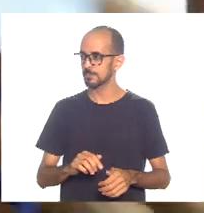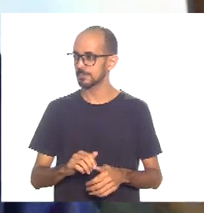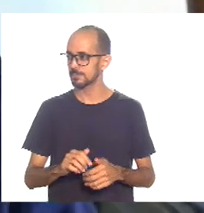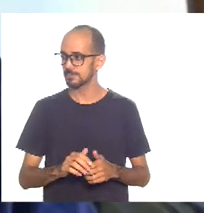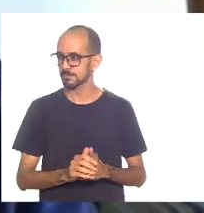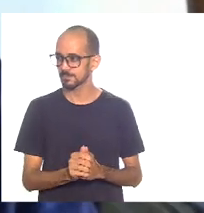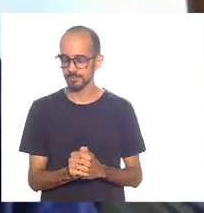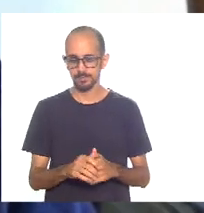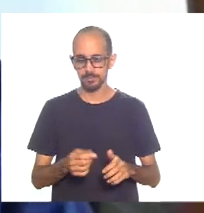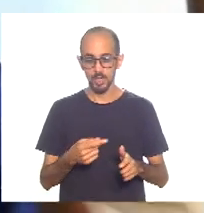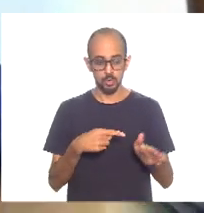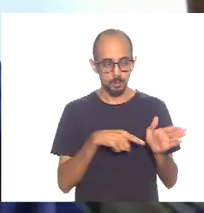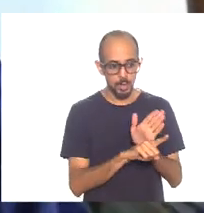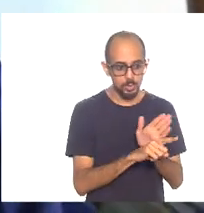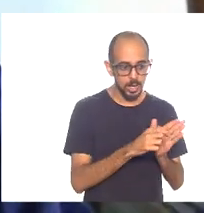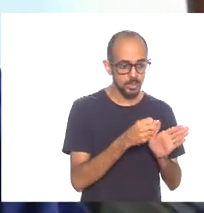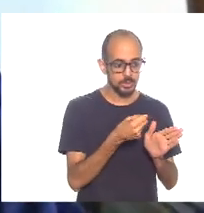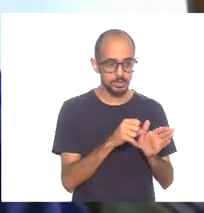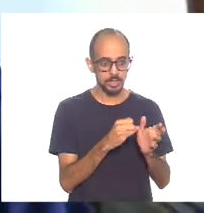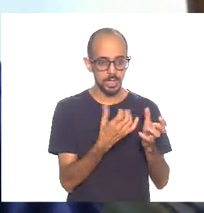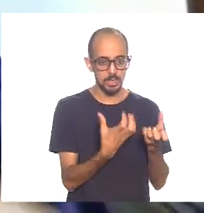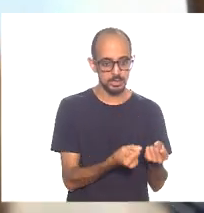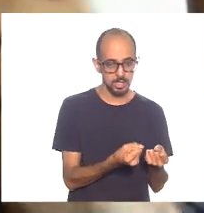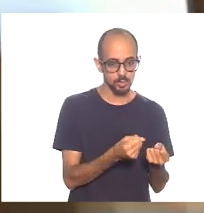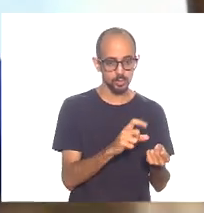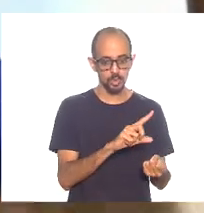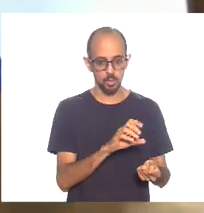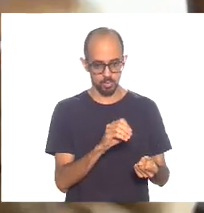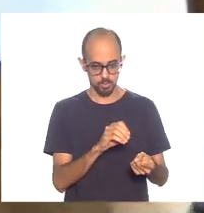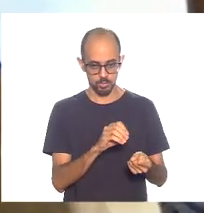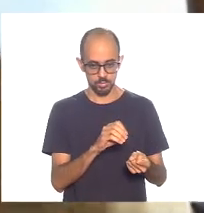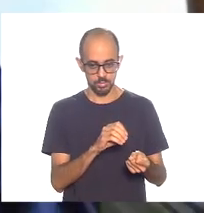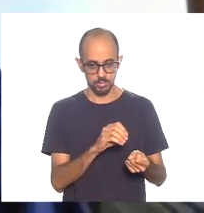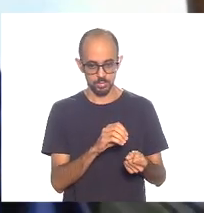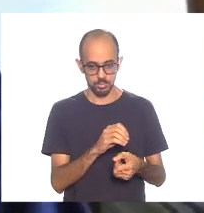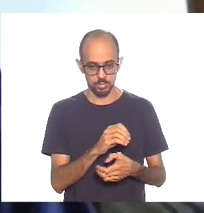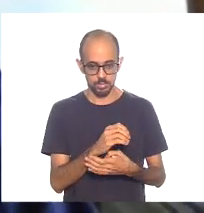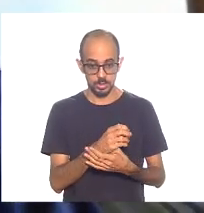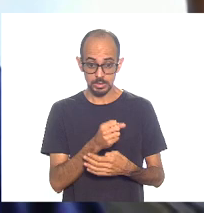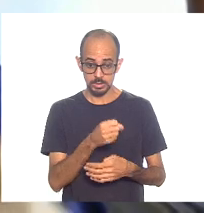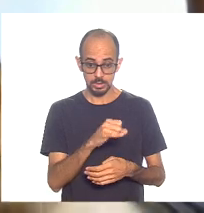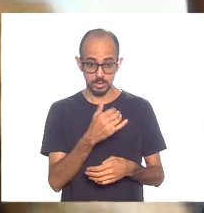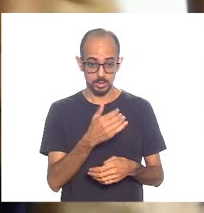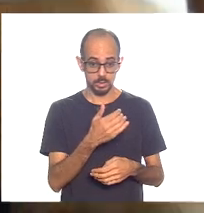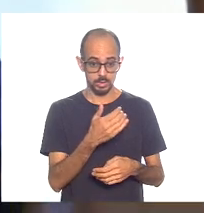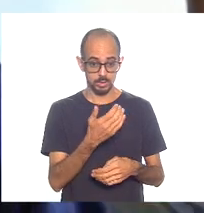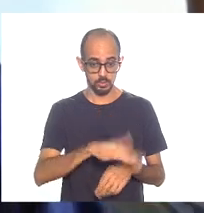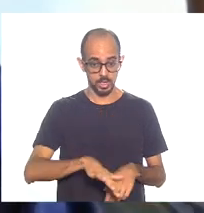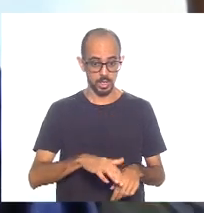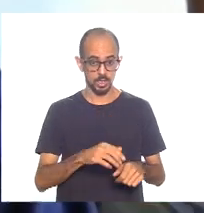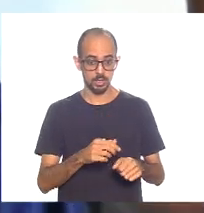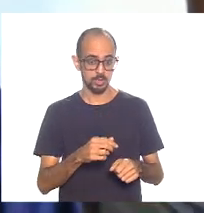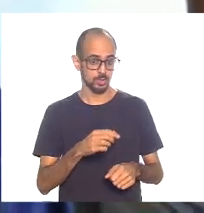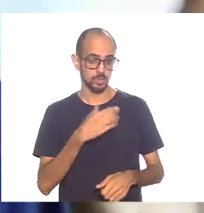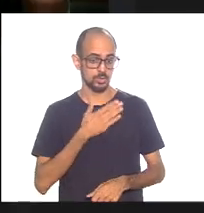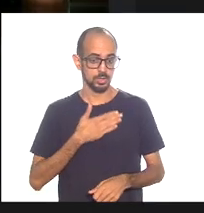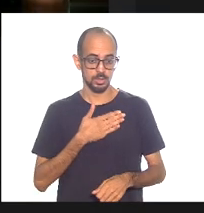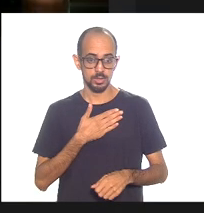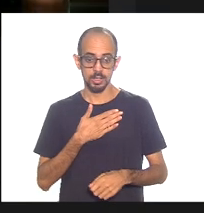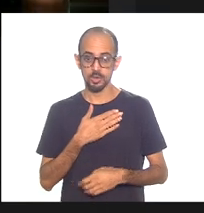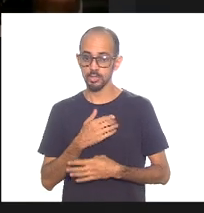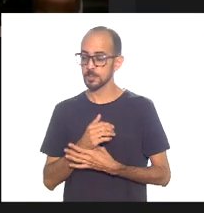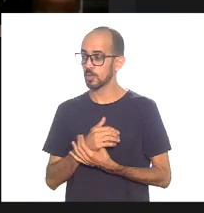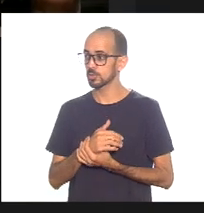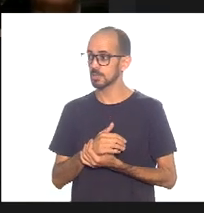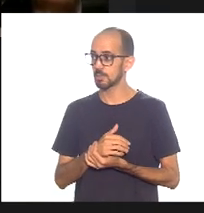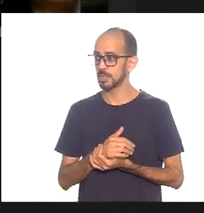perguntei se isso está contemplado. E perguntando se está contemplado, tá se contemplado. Não está, eu gostaria que contemplasse só isso.